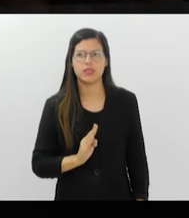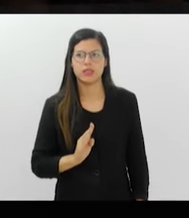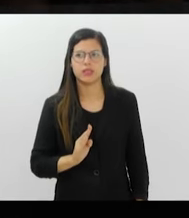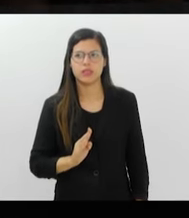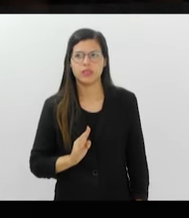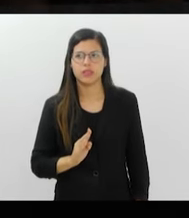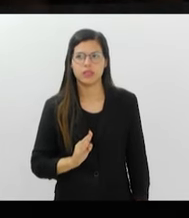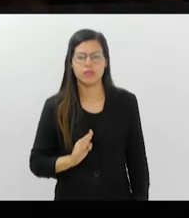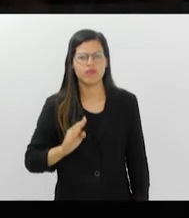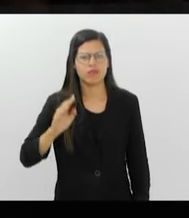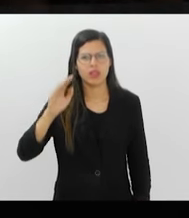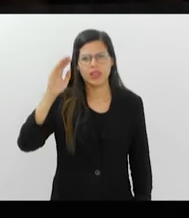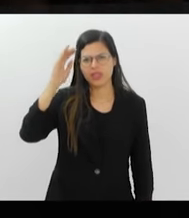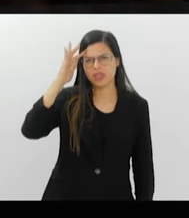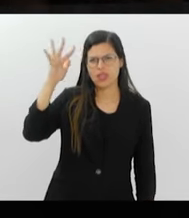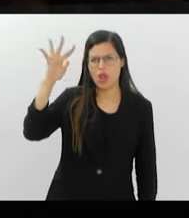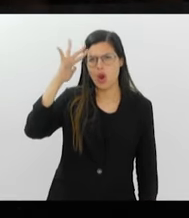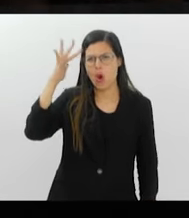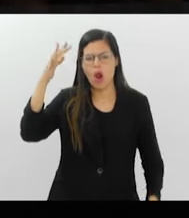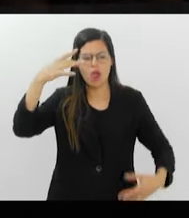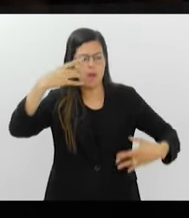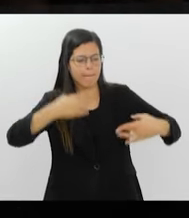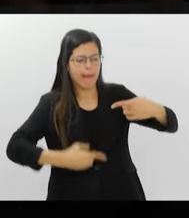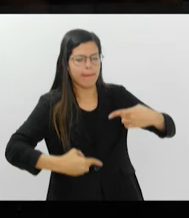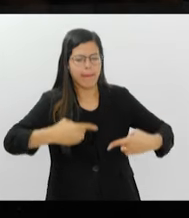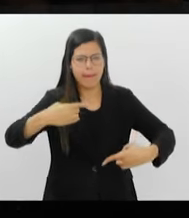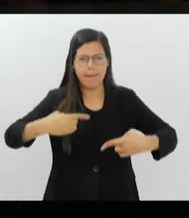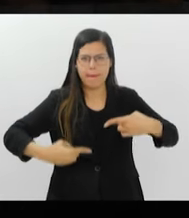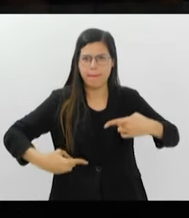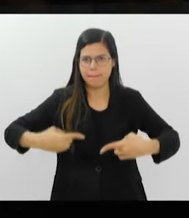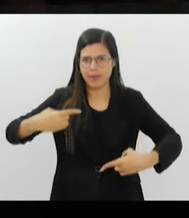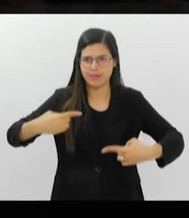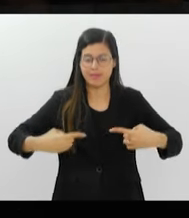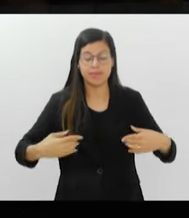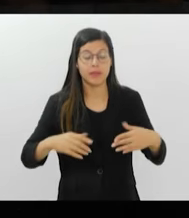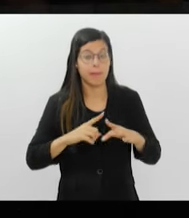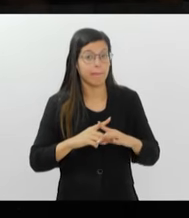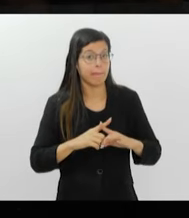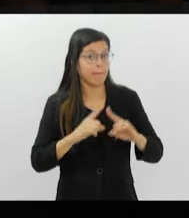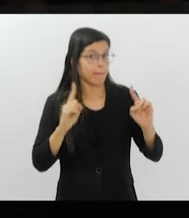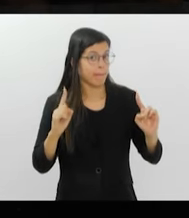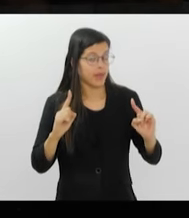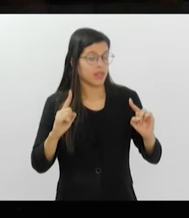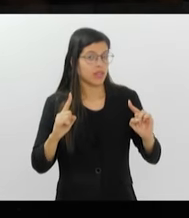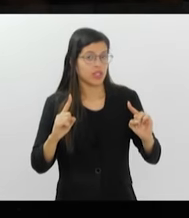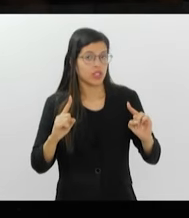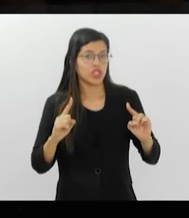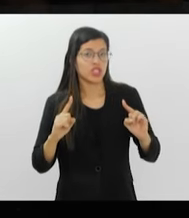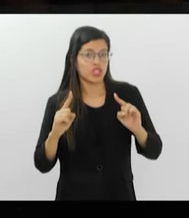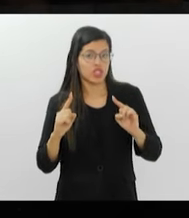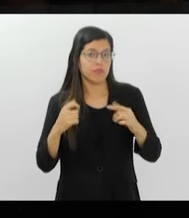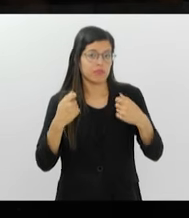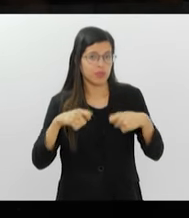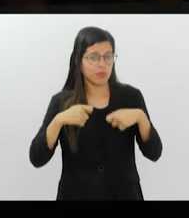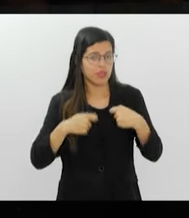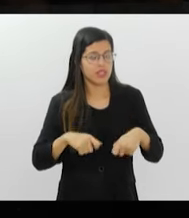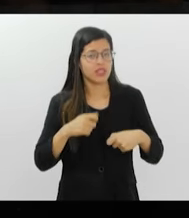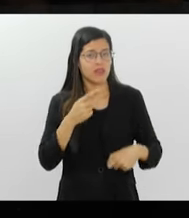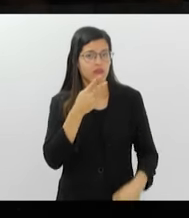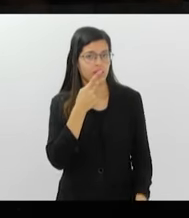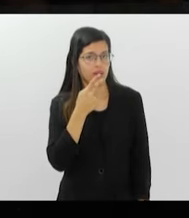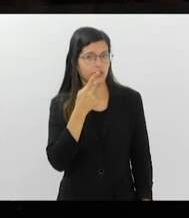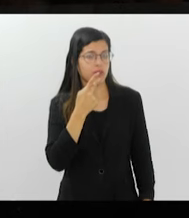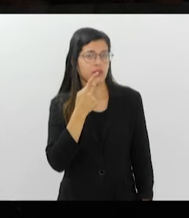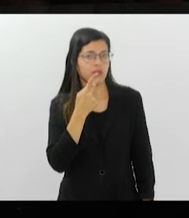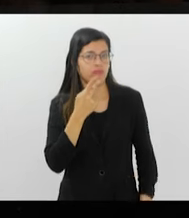muitos teóricos irão discuti-la, mas é inexorável que